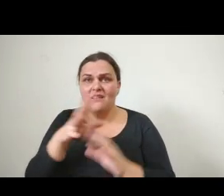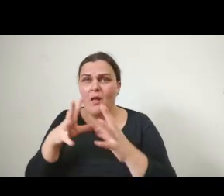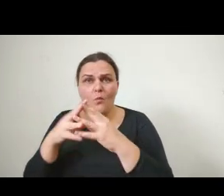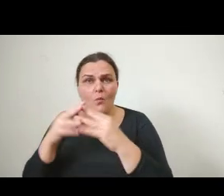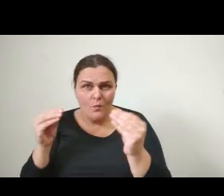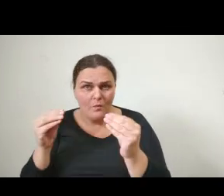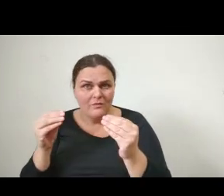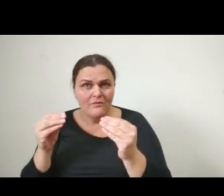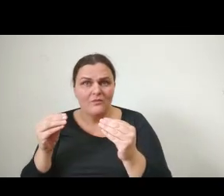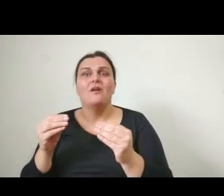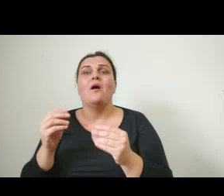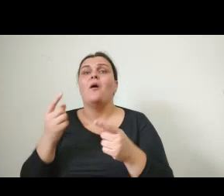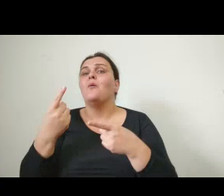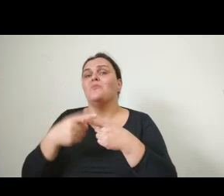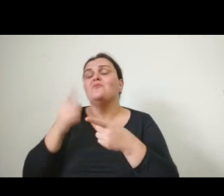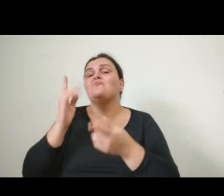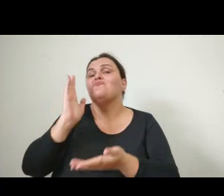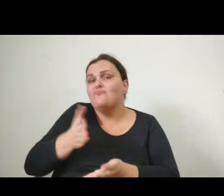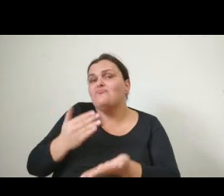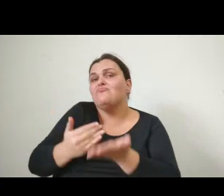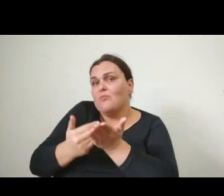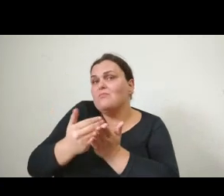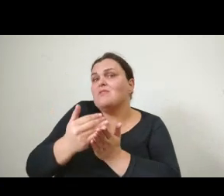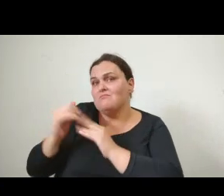um cenário extremamente preocupante.